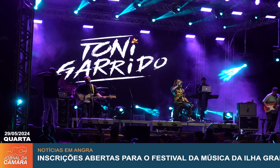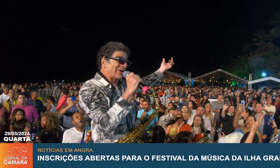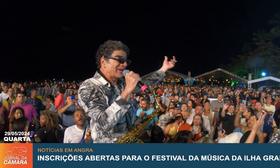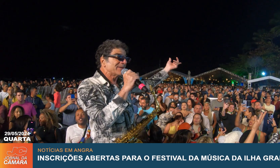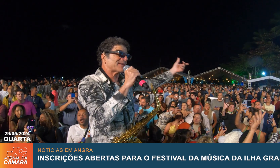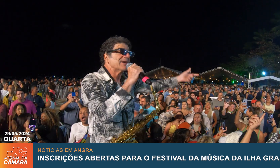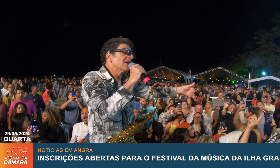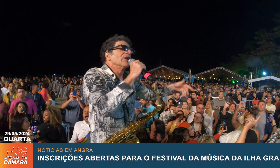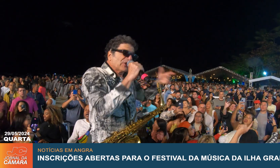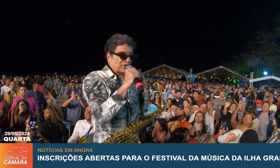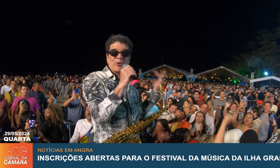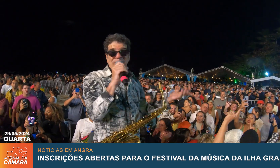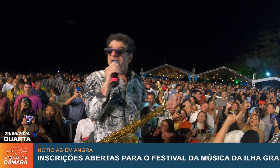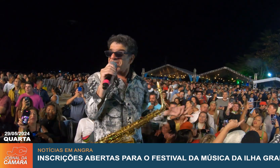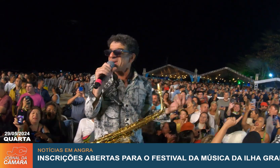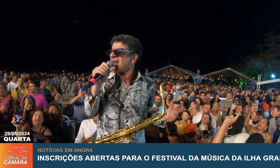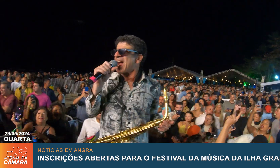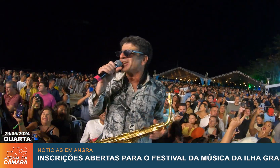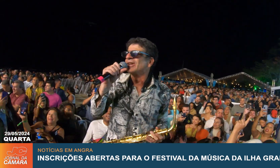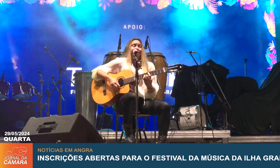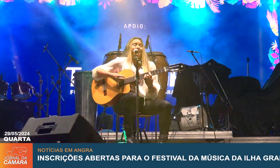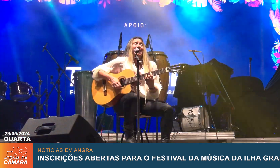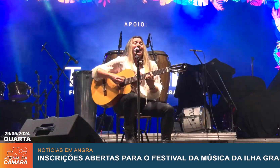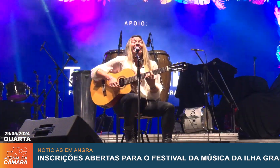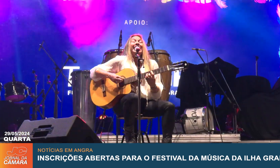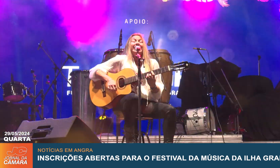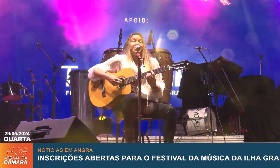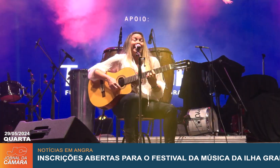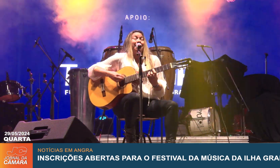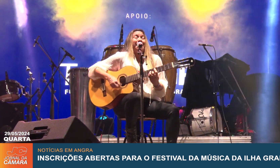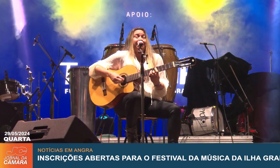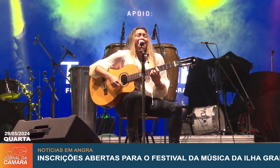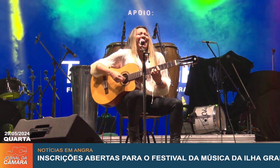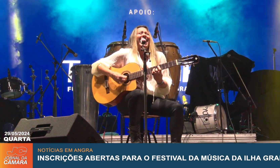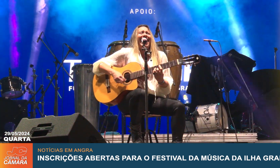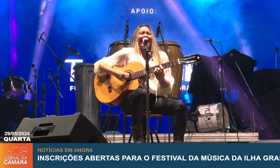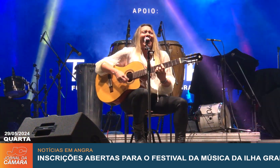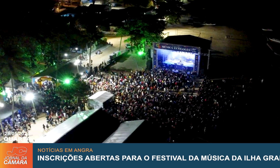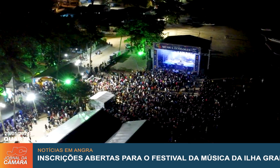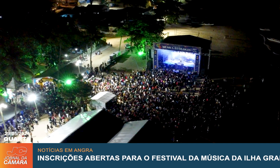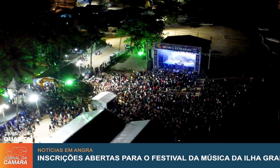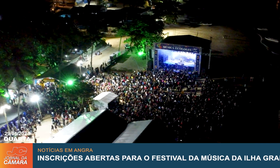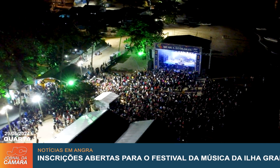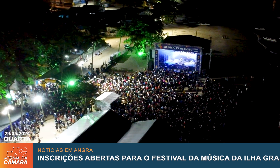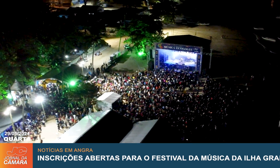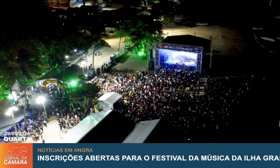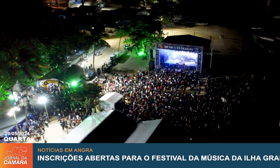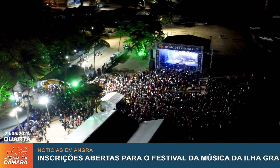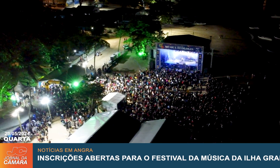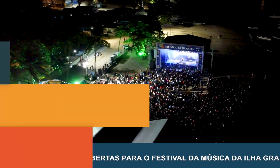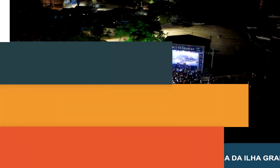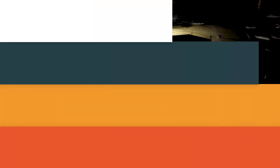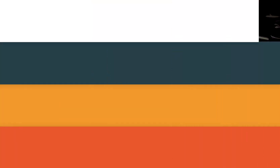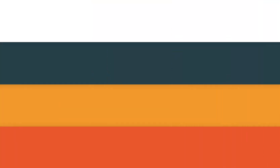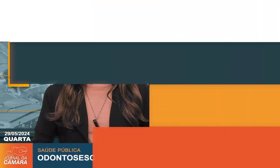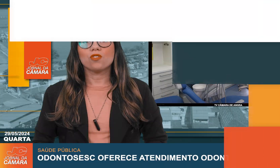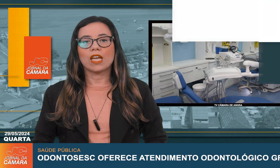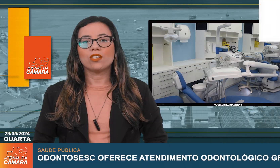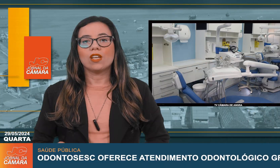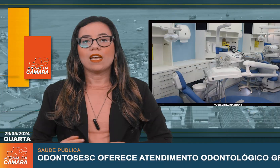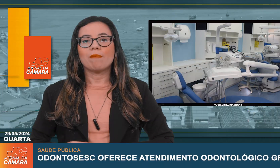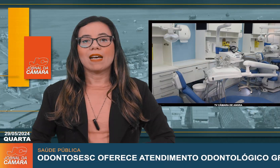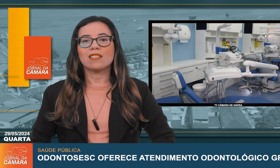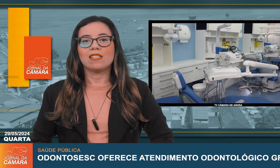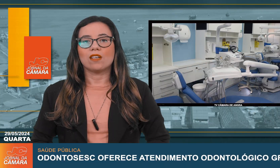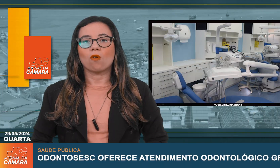até 7 de junho. A premiação contempla os 3 primeiros colocados, a melhor música e o melhor intérprete. Angra